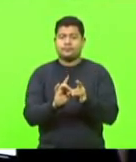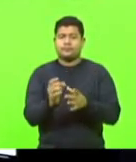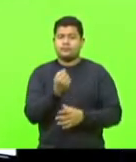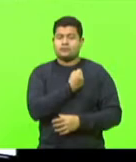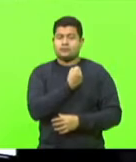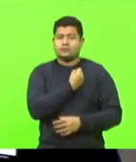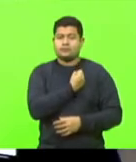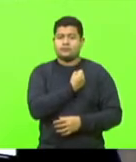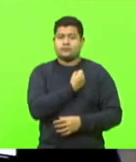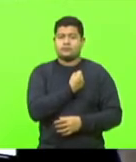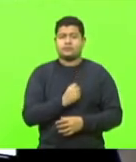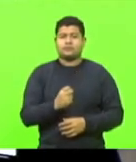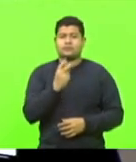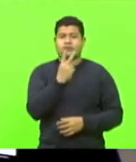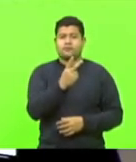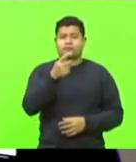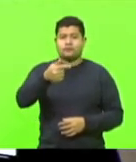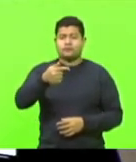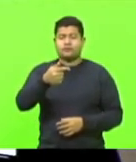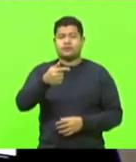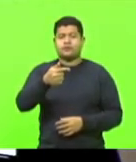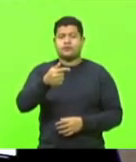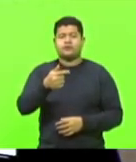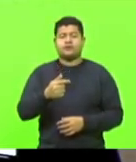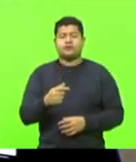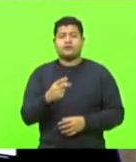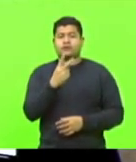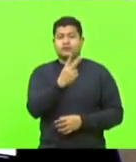números 27 e